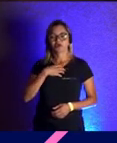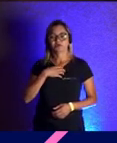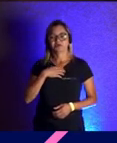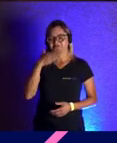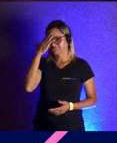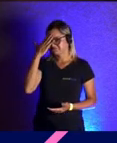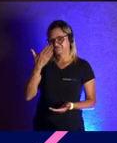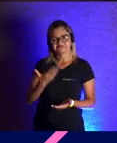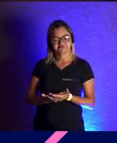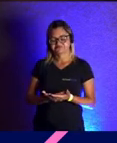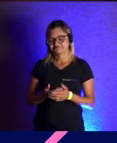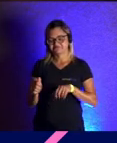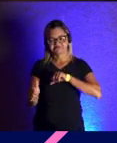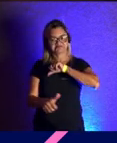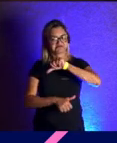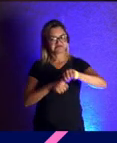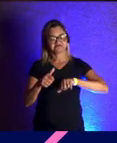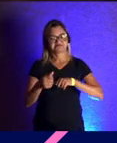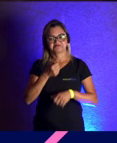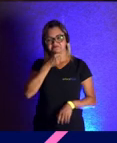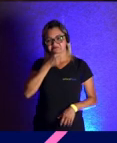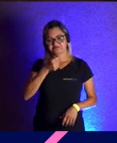descrente,